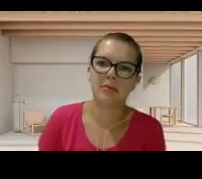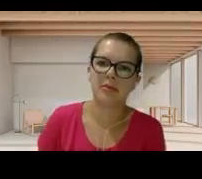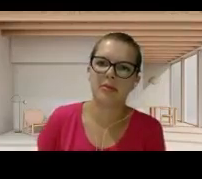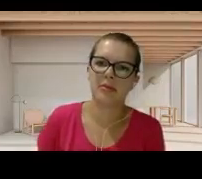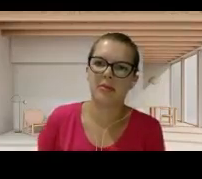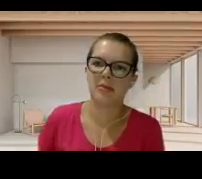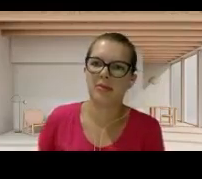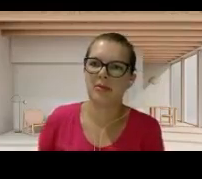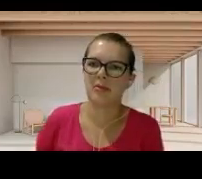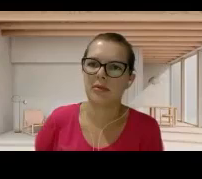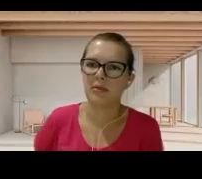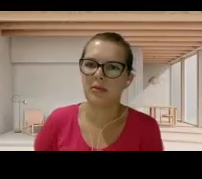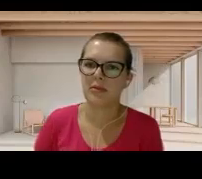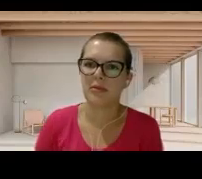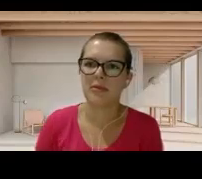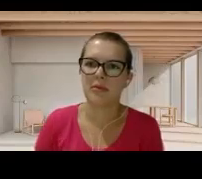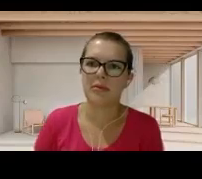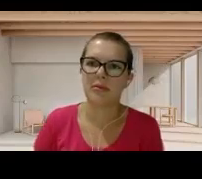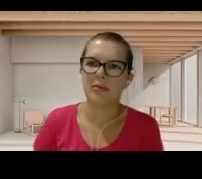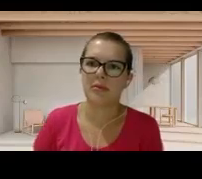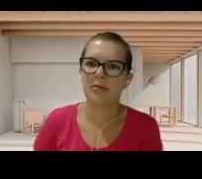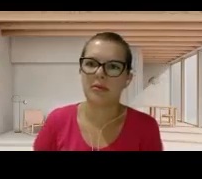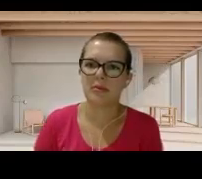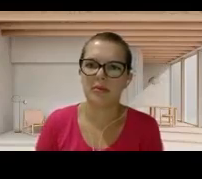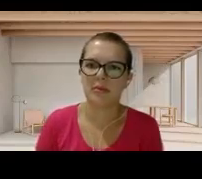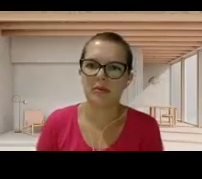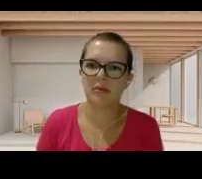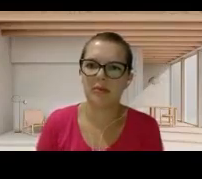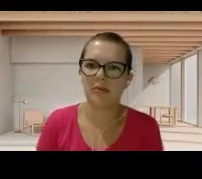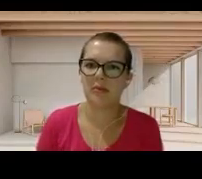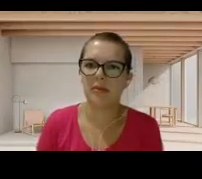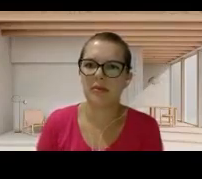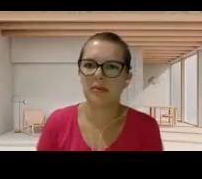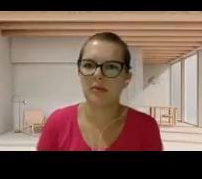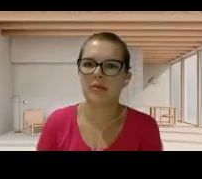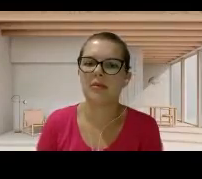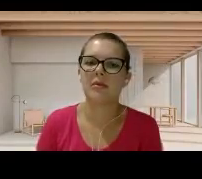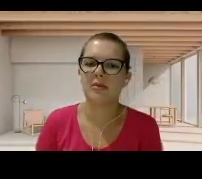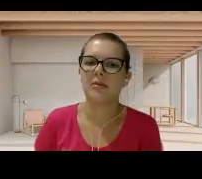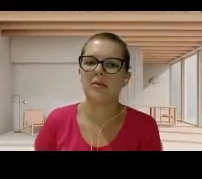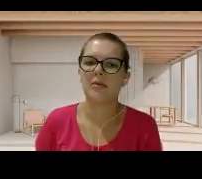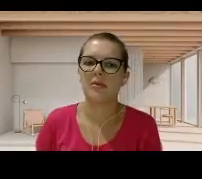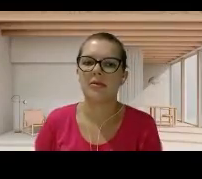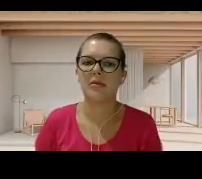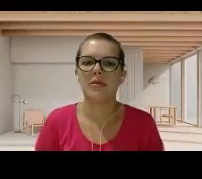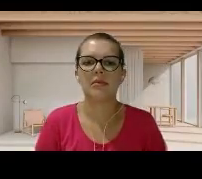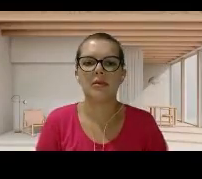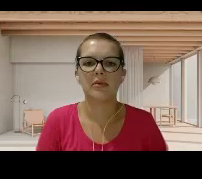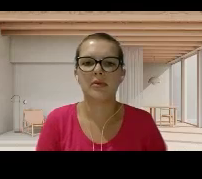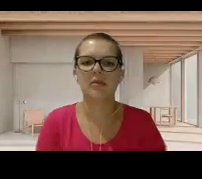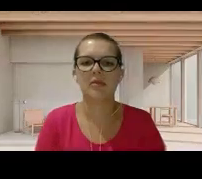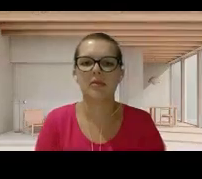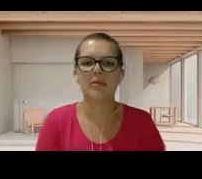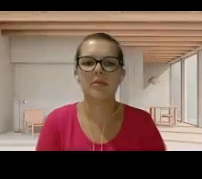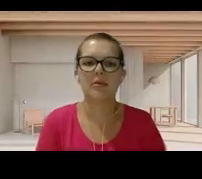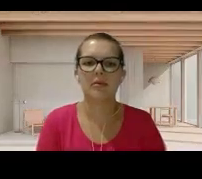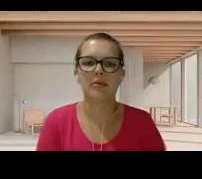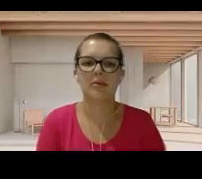uma barragem muito alta. Então, você alivia no concreto, na barragem, fazendo em forma de abóbada. E ela, como ela é circular,